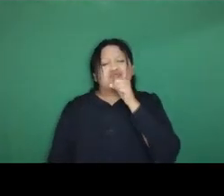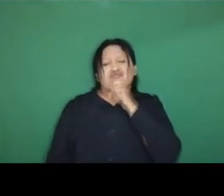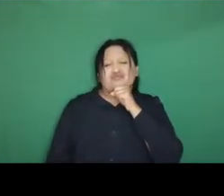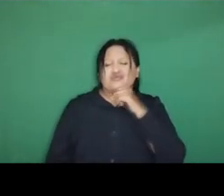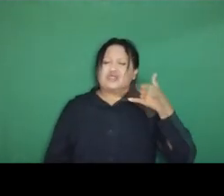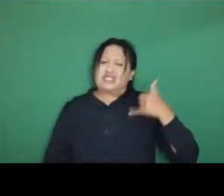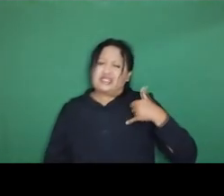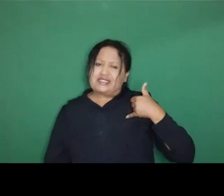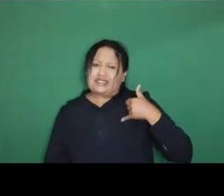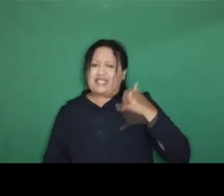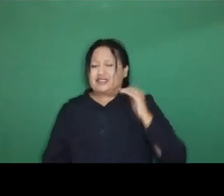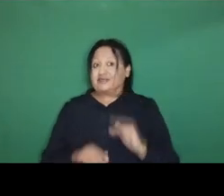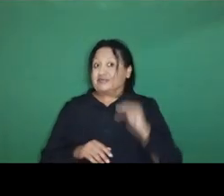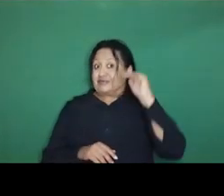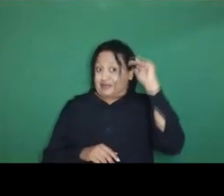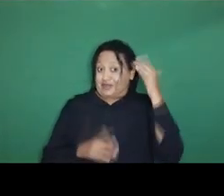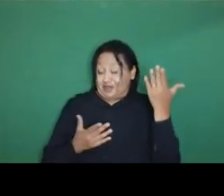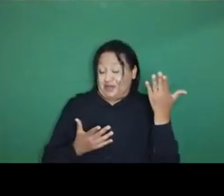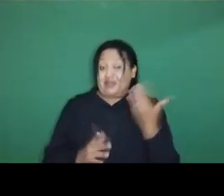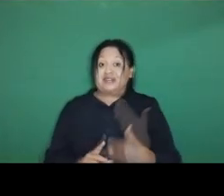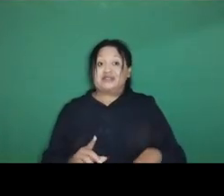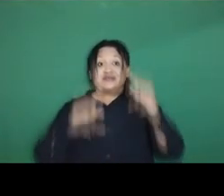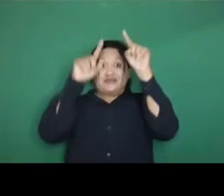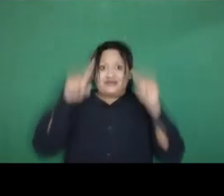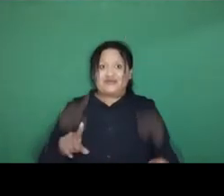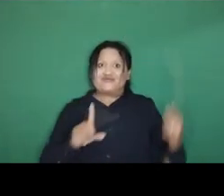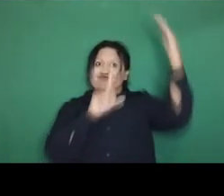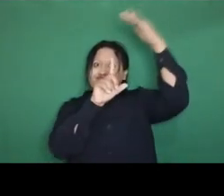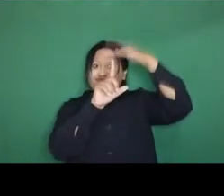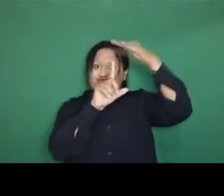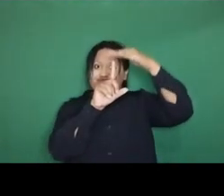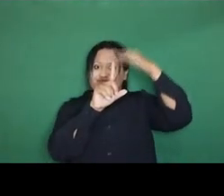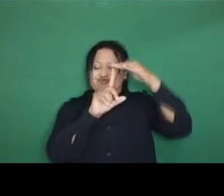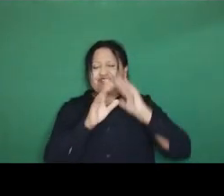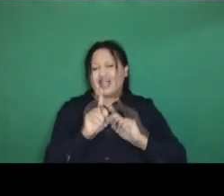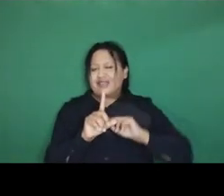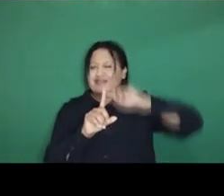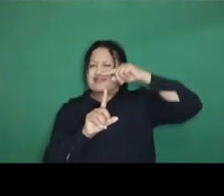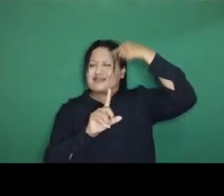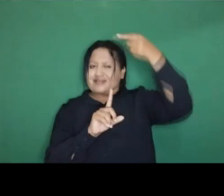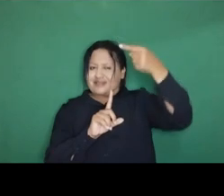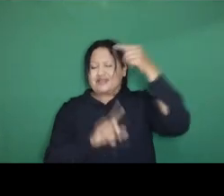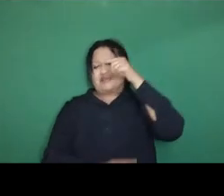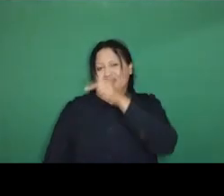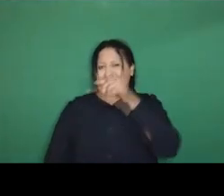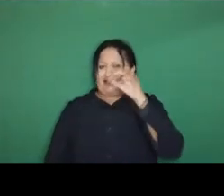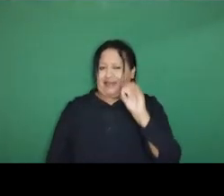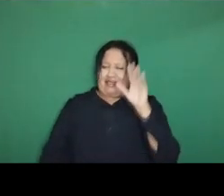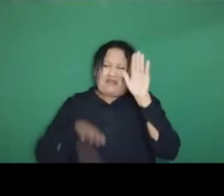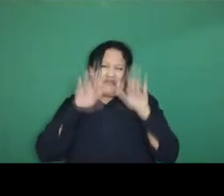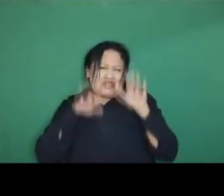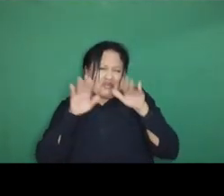idosa né da população com maior idade no topo da pirâmide acima de 70 anos né já na